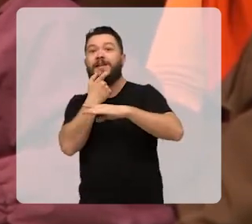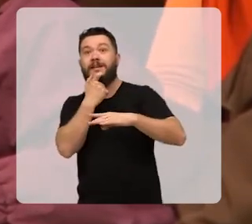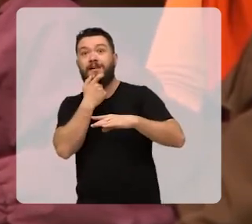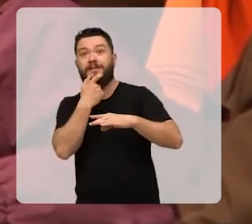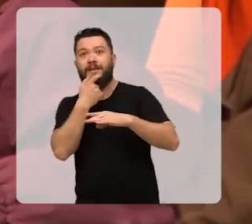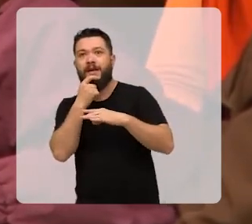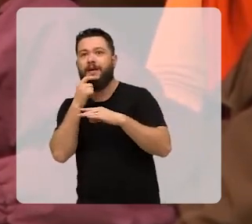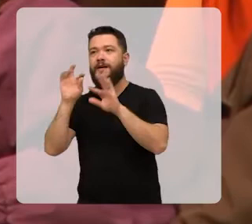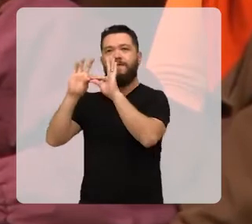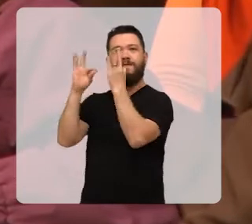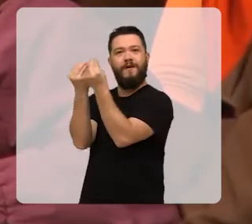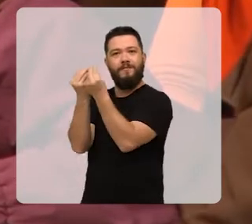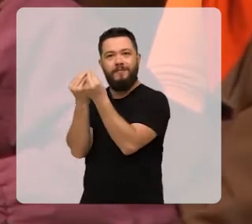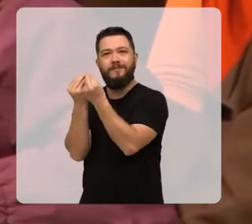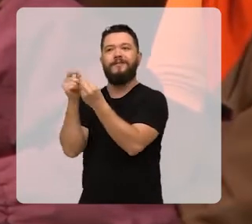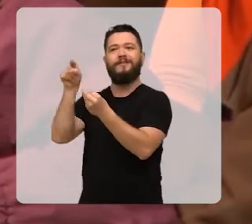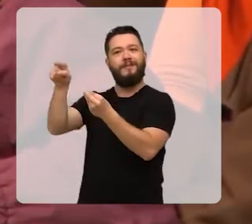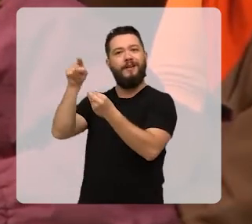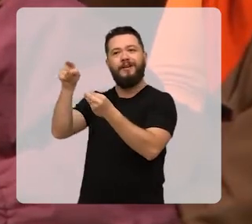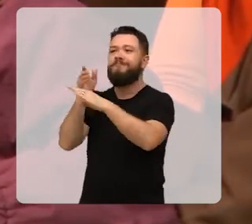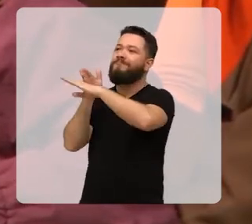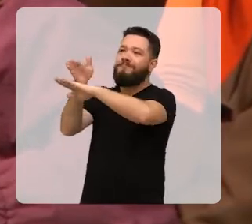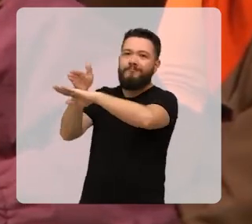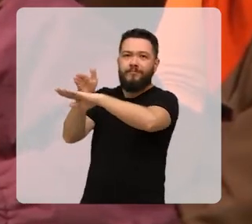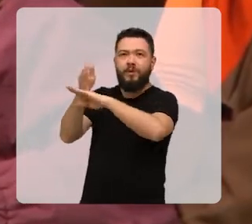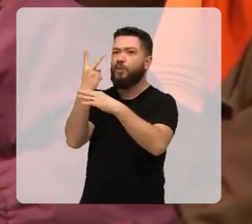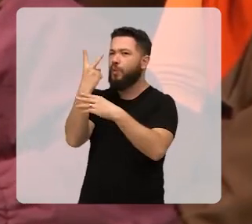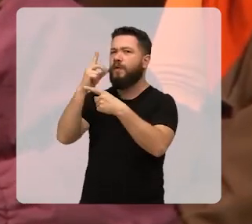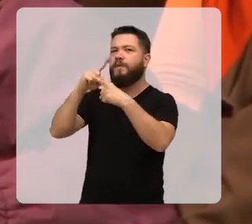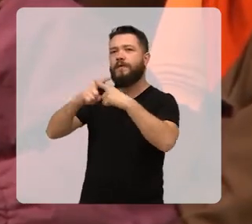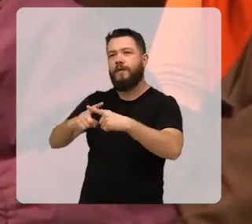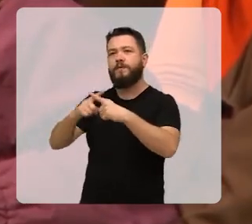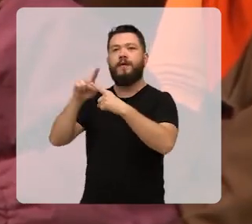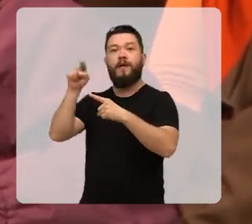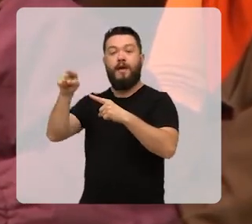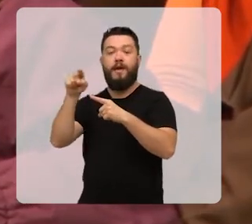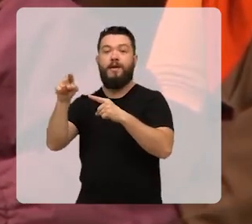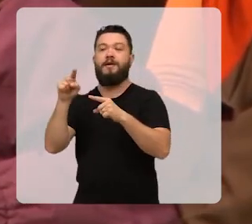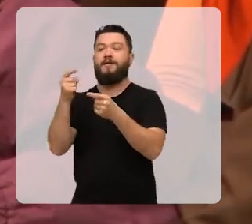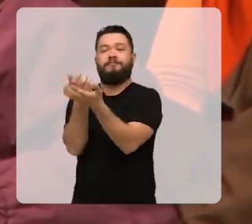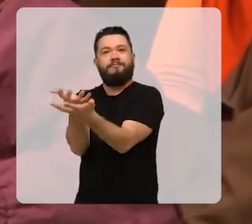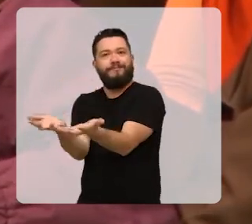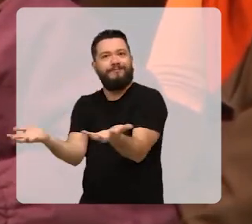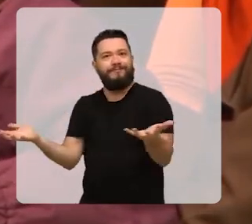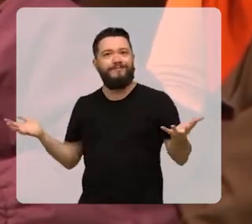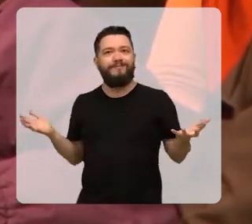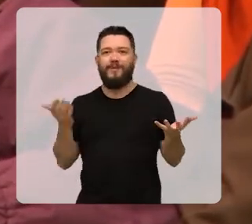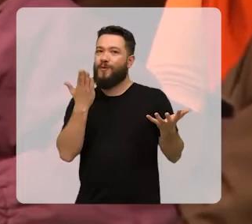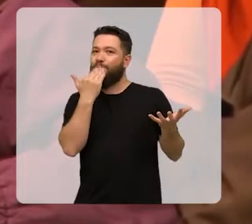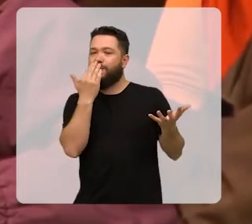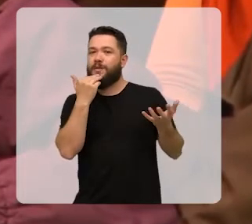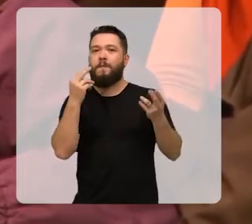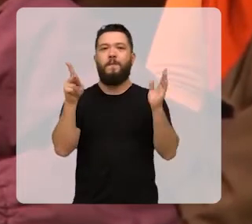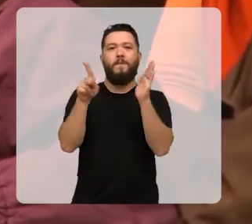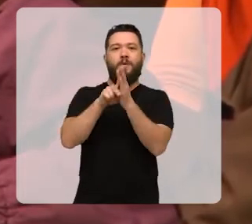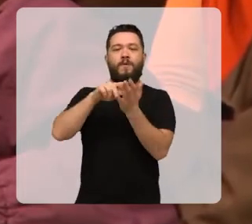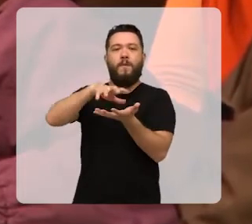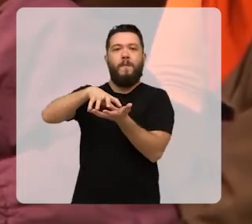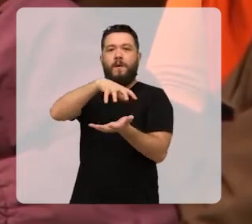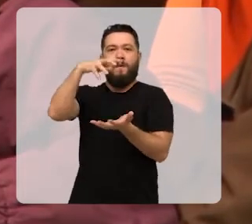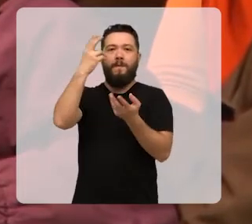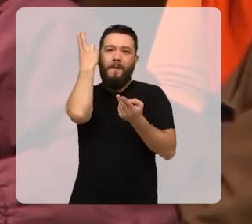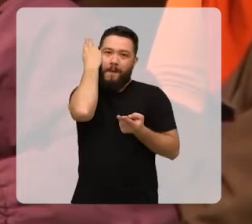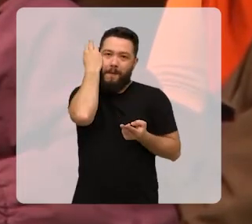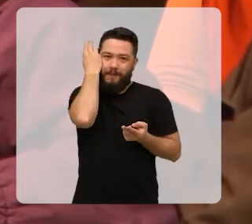a ceia de Páscoa. Várias vezes fomos de férias na Suíça, de trem ou mais tarde de carro.